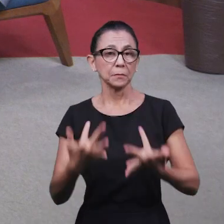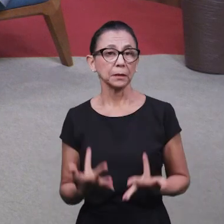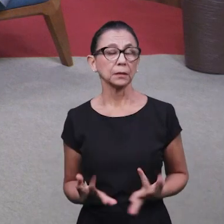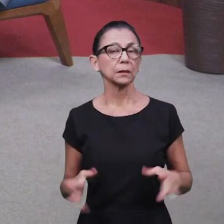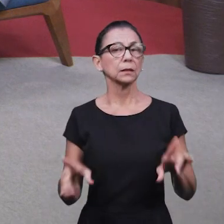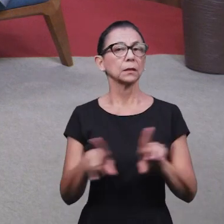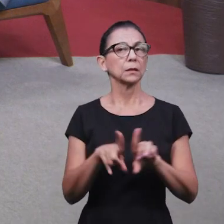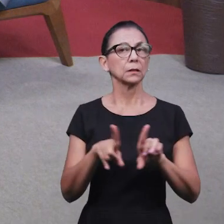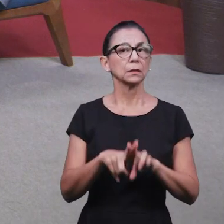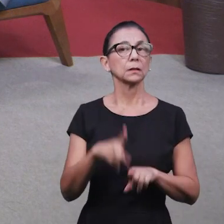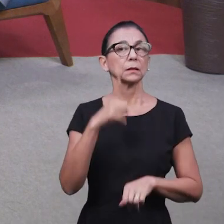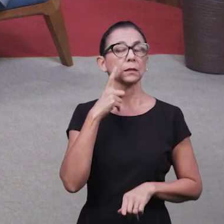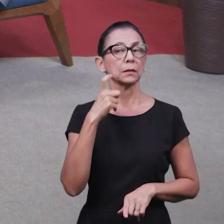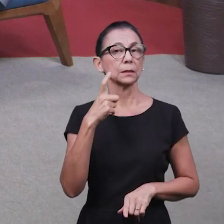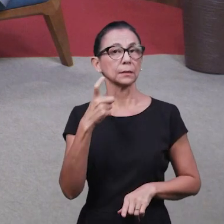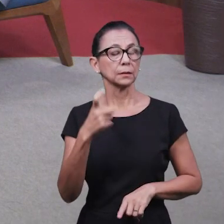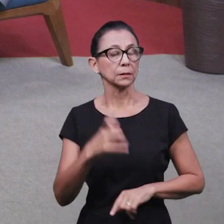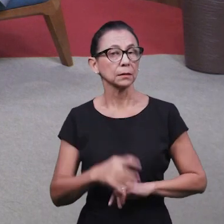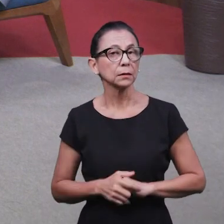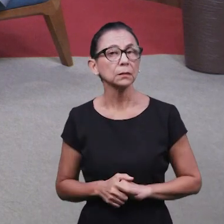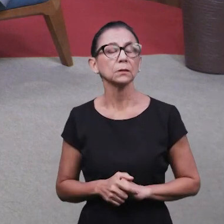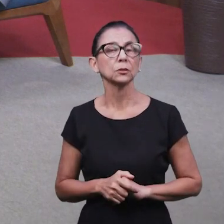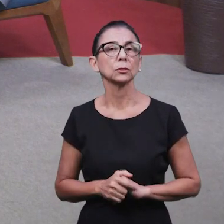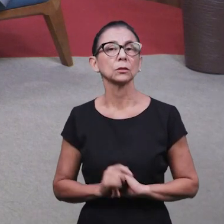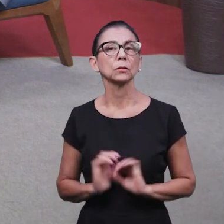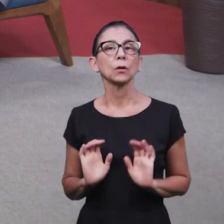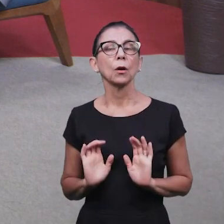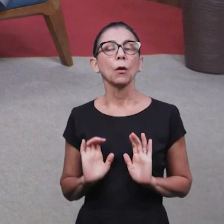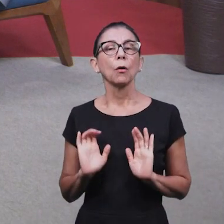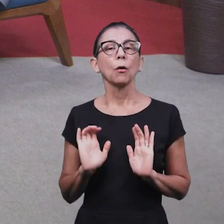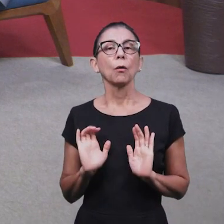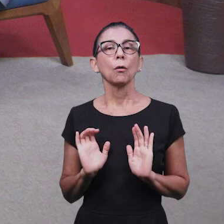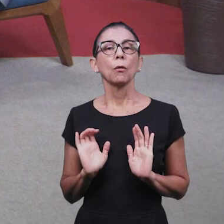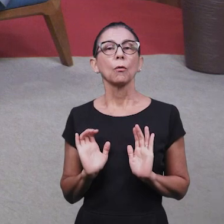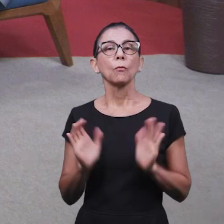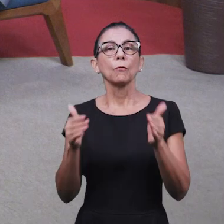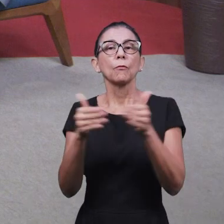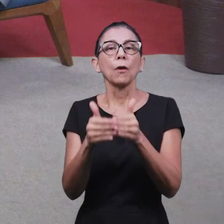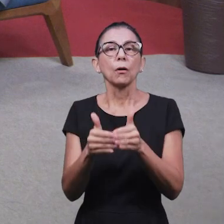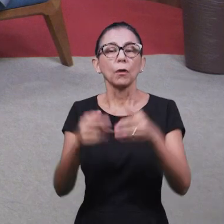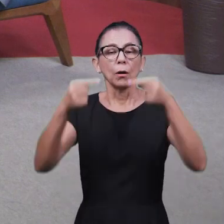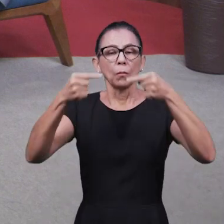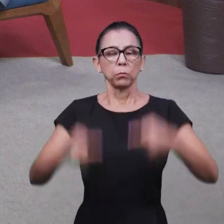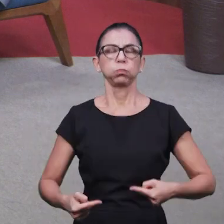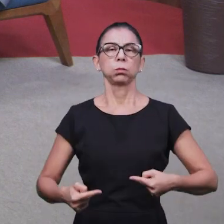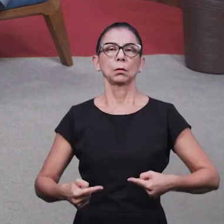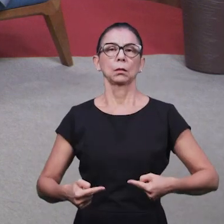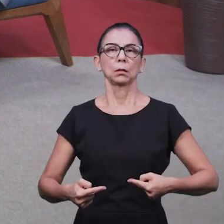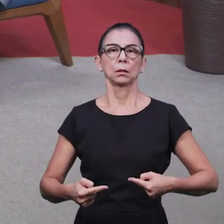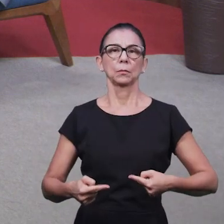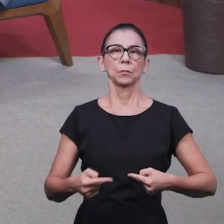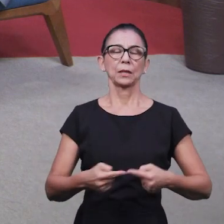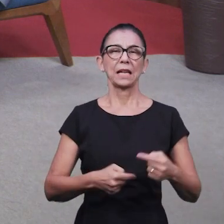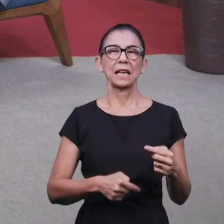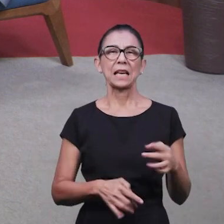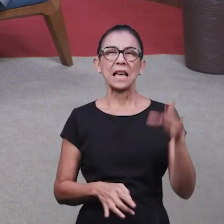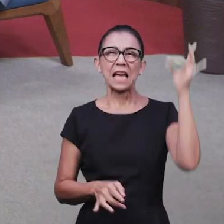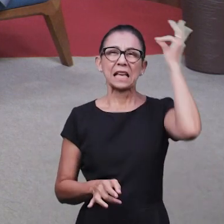chamando atenção para o aspecto fundamental da questão de oposição, que diz assim,